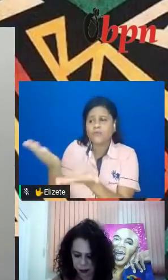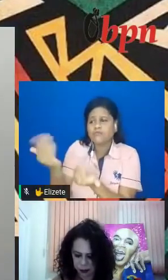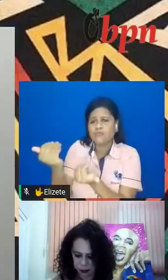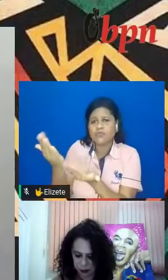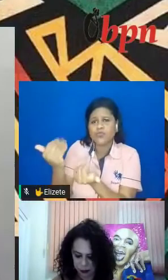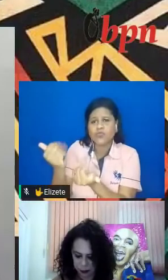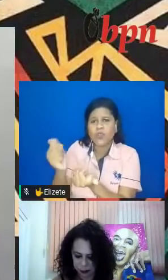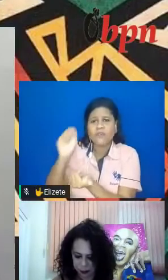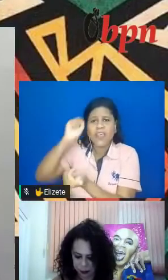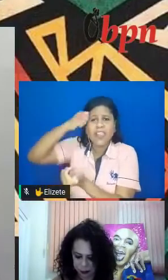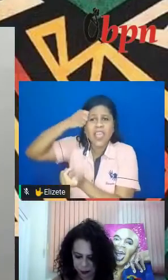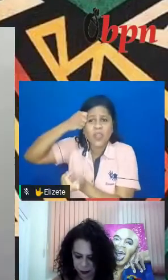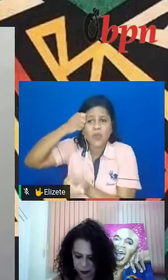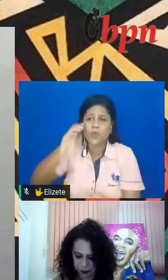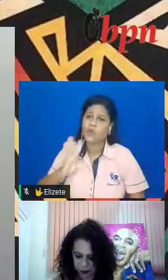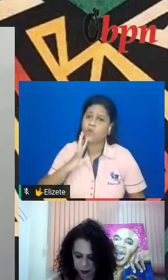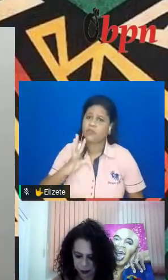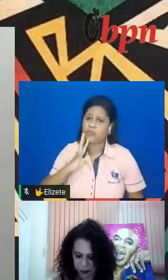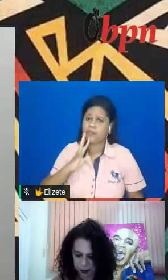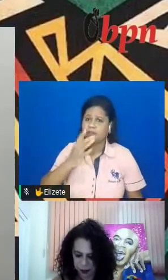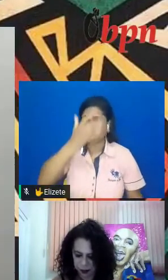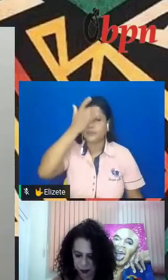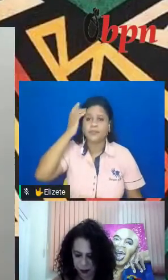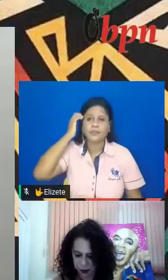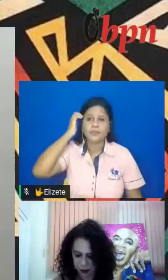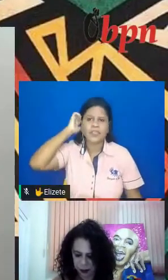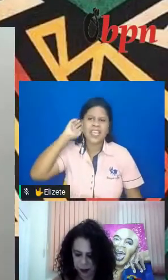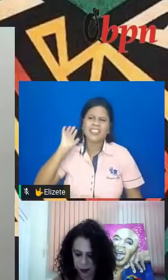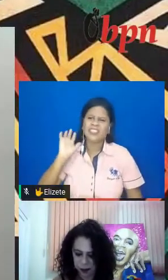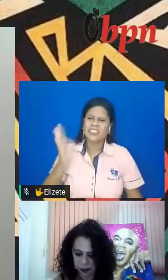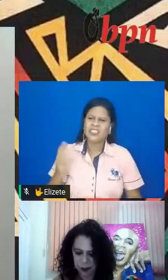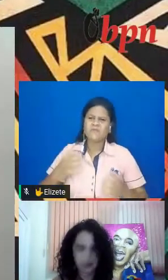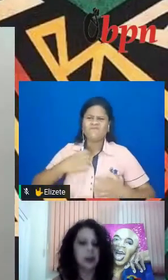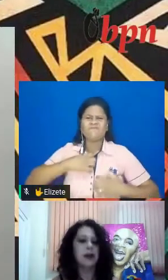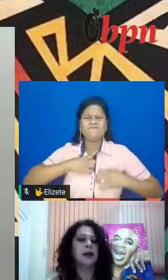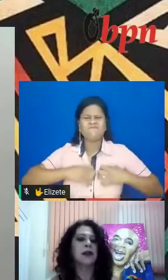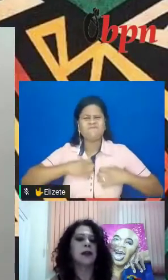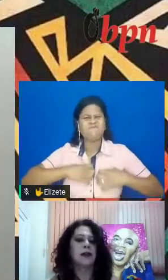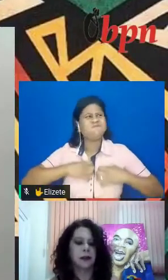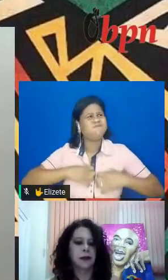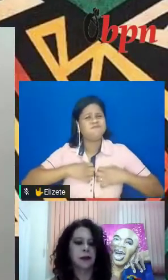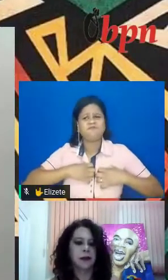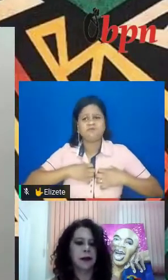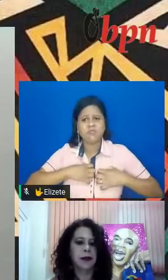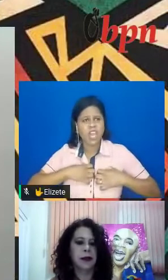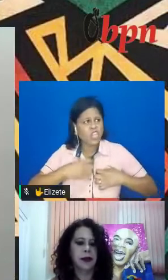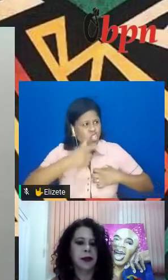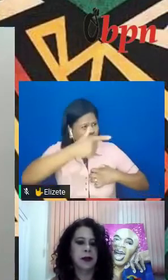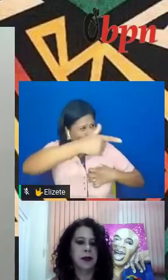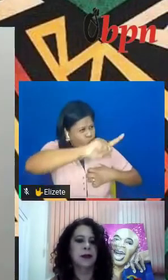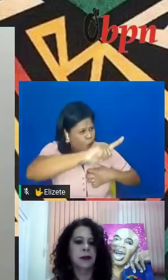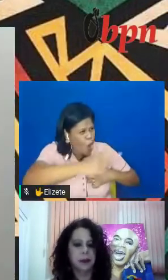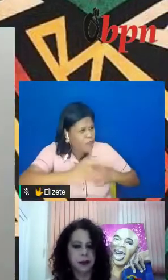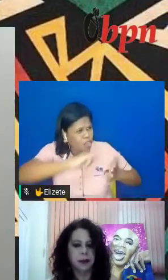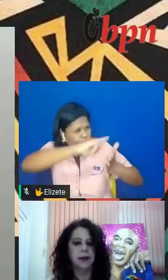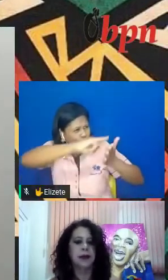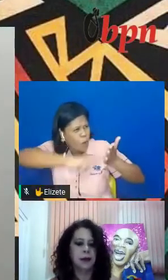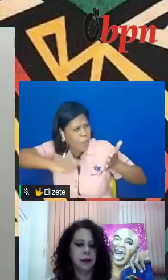conheço, que eles já estão tão irritados que eles falam: a próxima vez que me pedir o documento eu vou reagir.